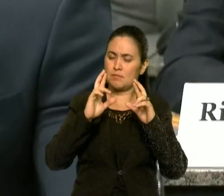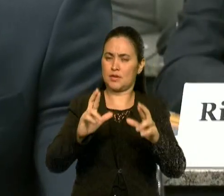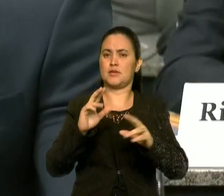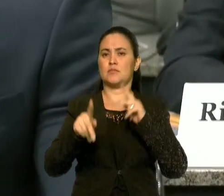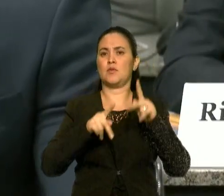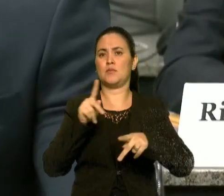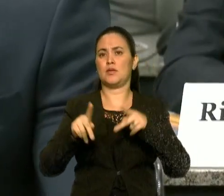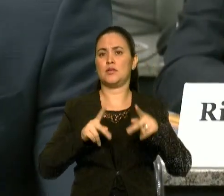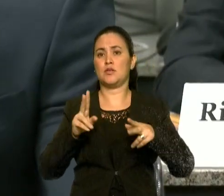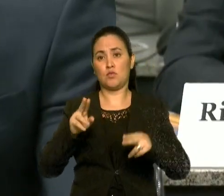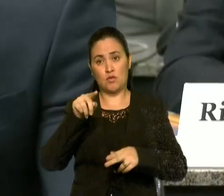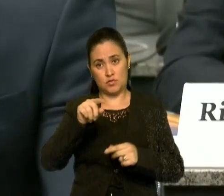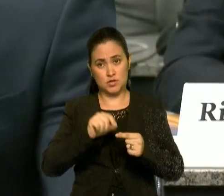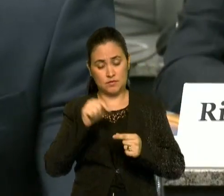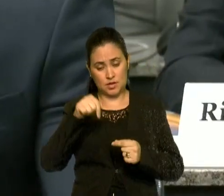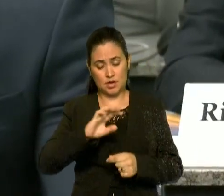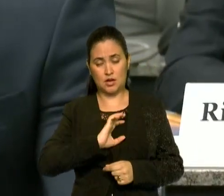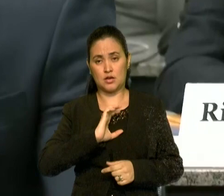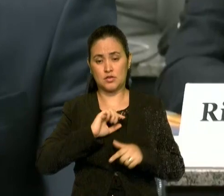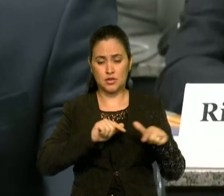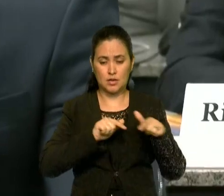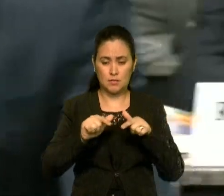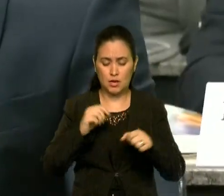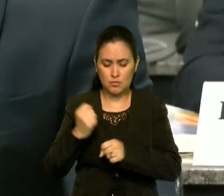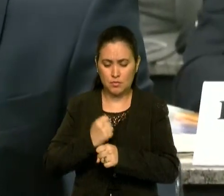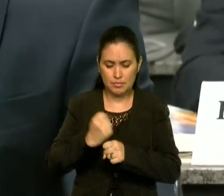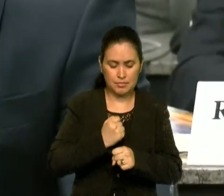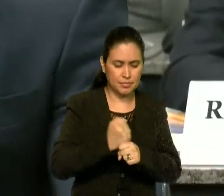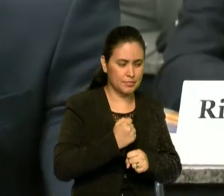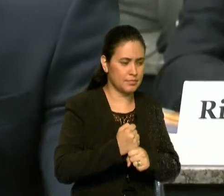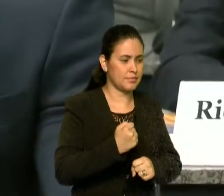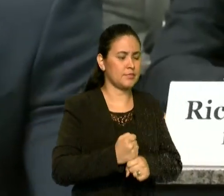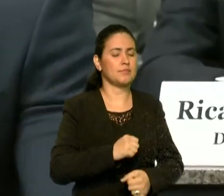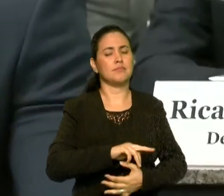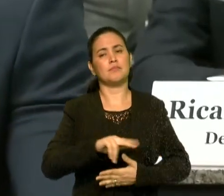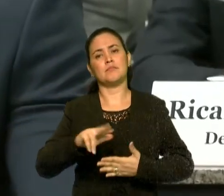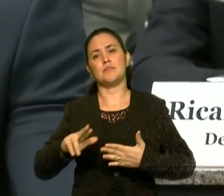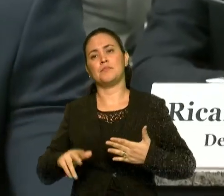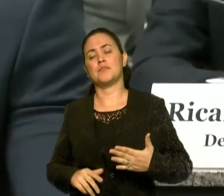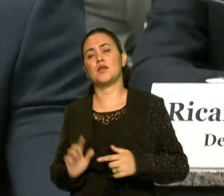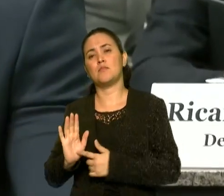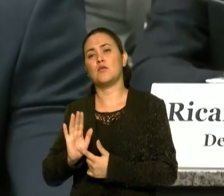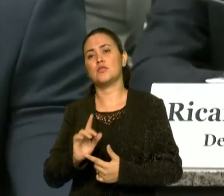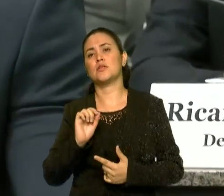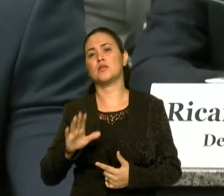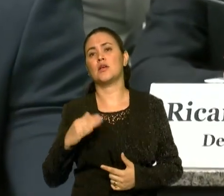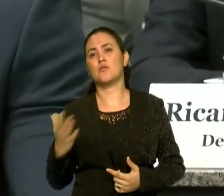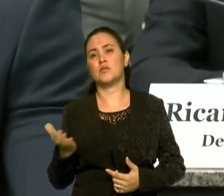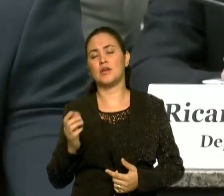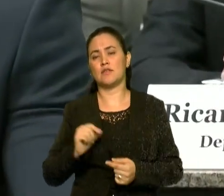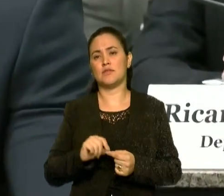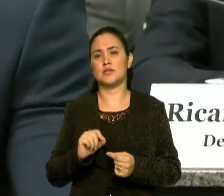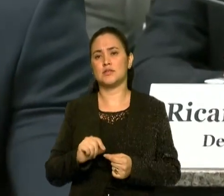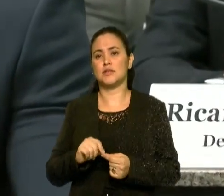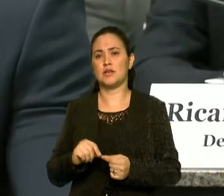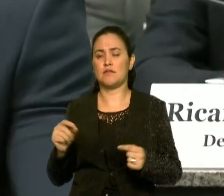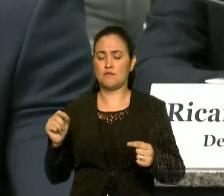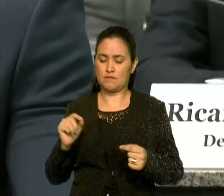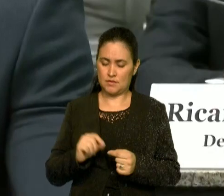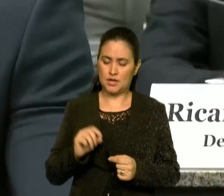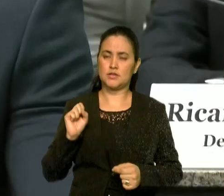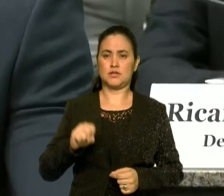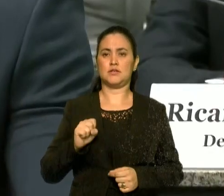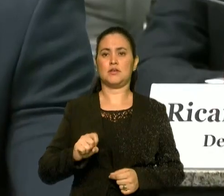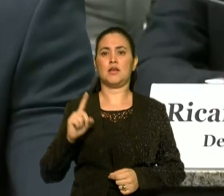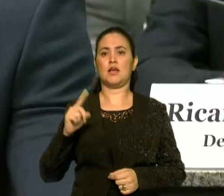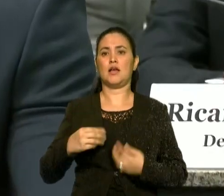Caxias, trabalhando, entregando obras, mostrando que quando se quer fazer, se faz. Essa é a forma correta de fazer e de trabalhar